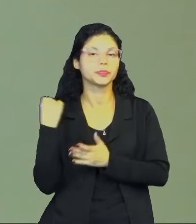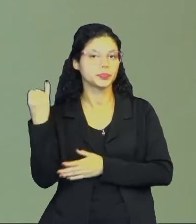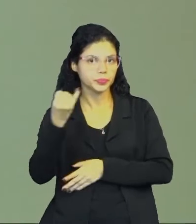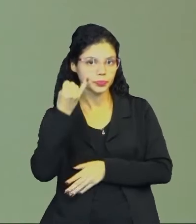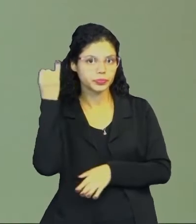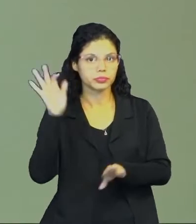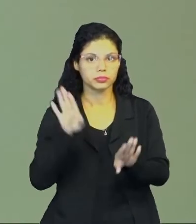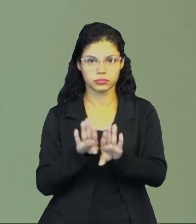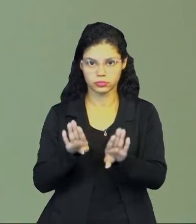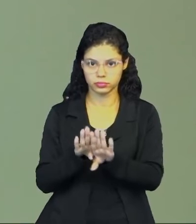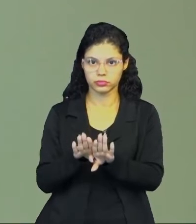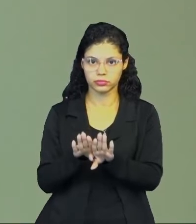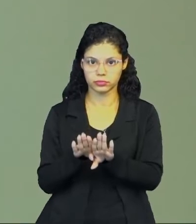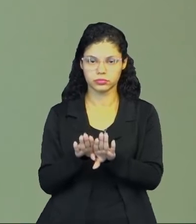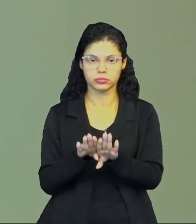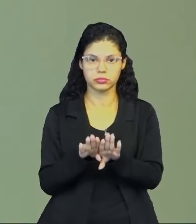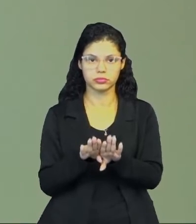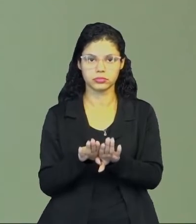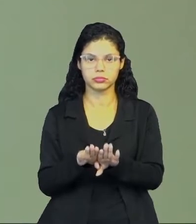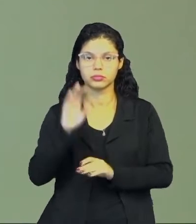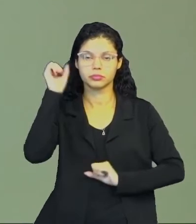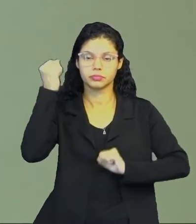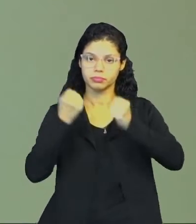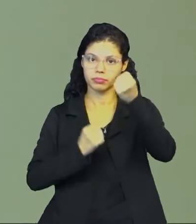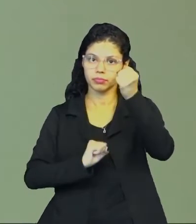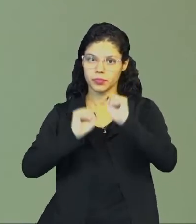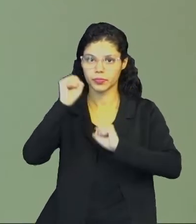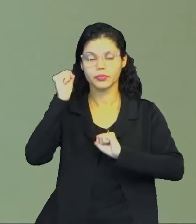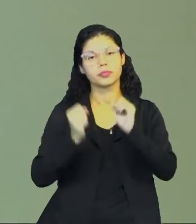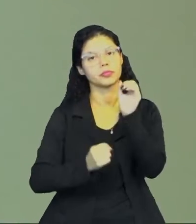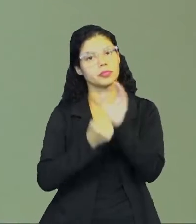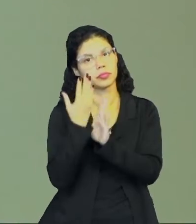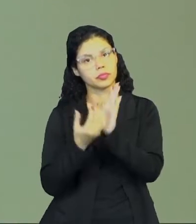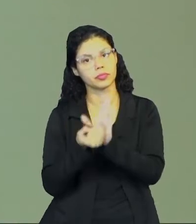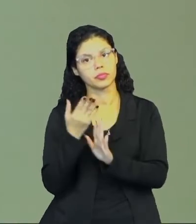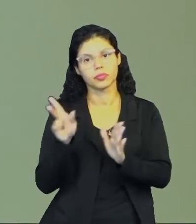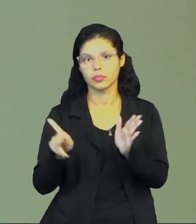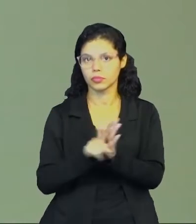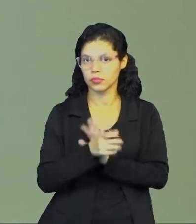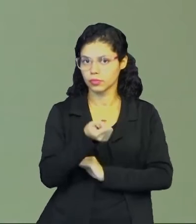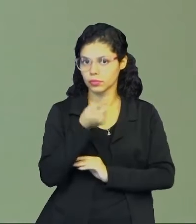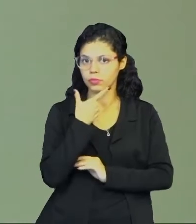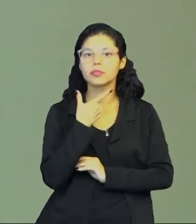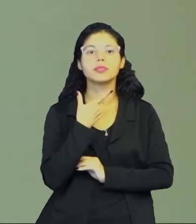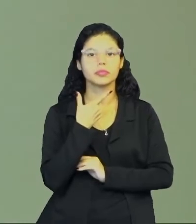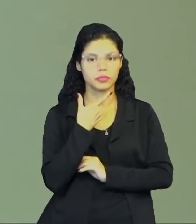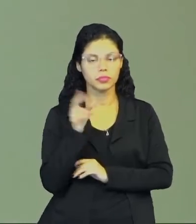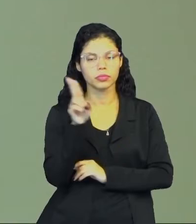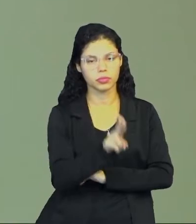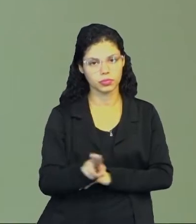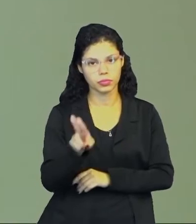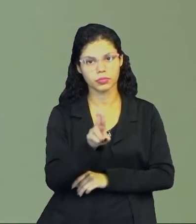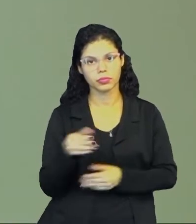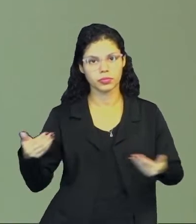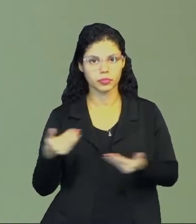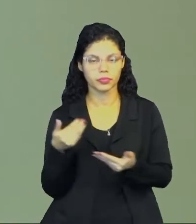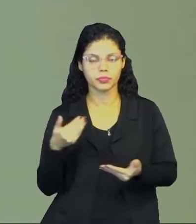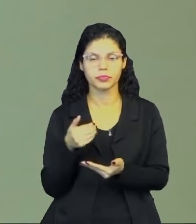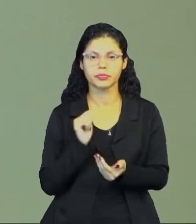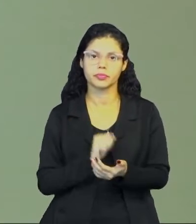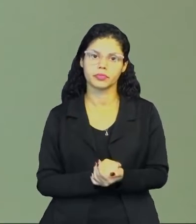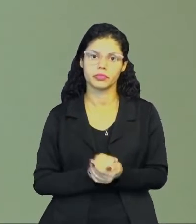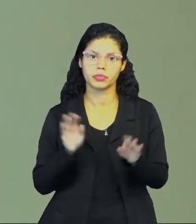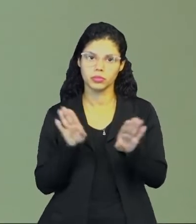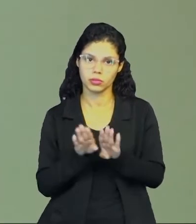aí, principalmente a questão industrial, é que produzem, então, certos medicamentos, né, que são utilizados hoje na indústria farmacêutica.